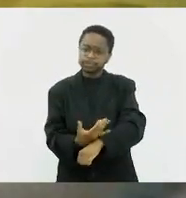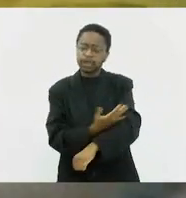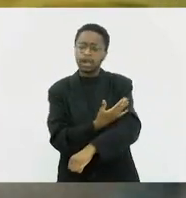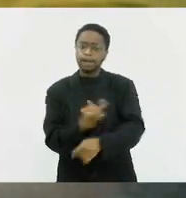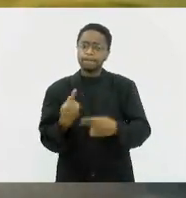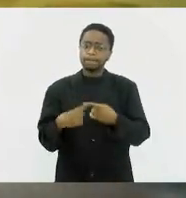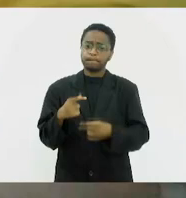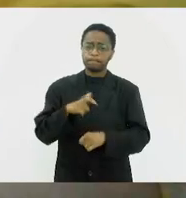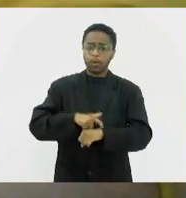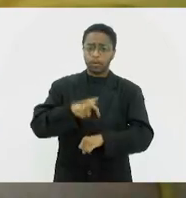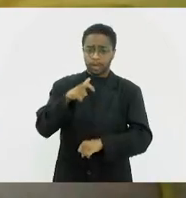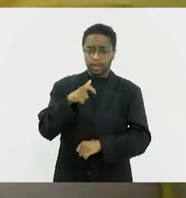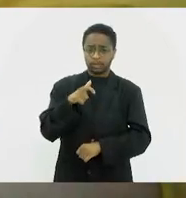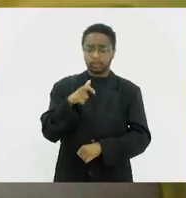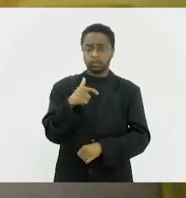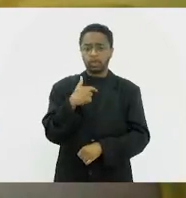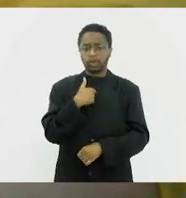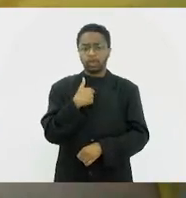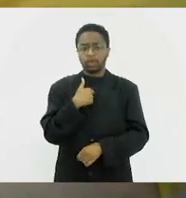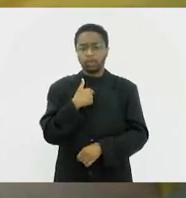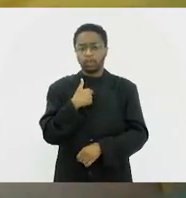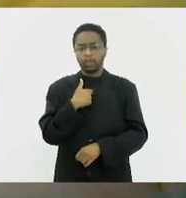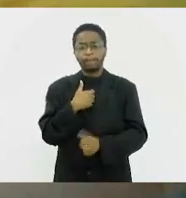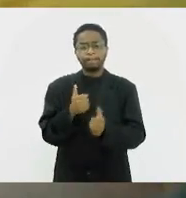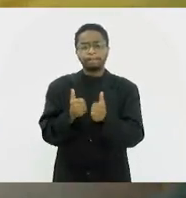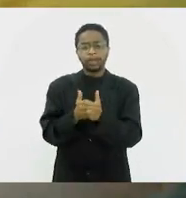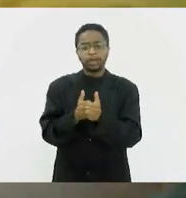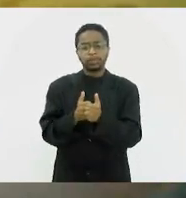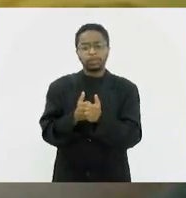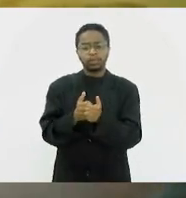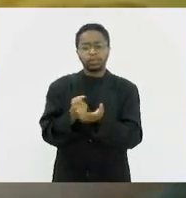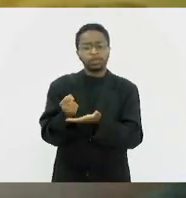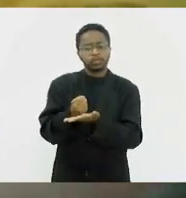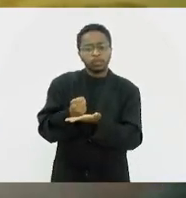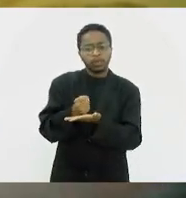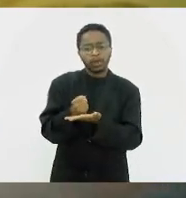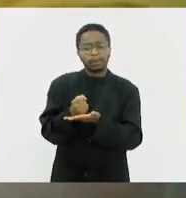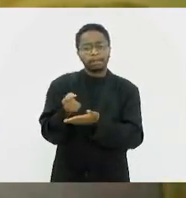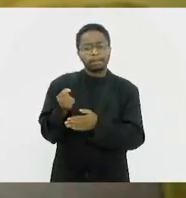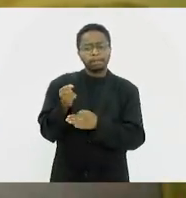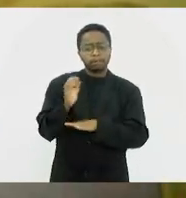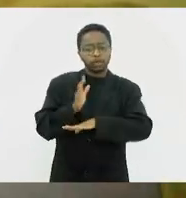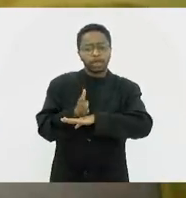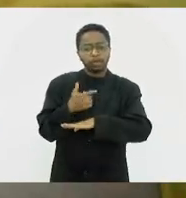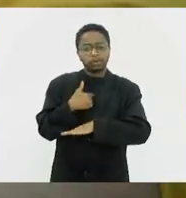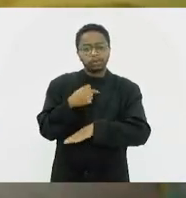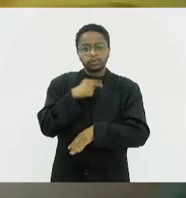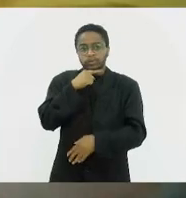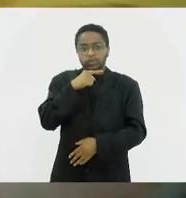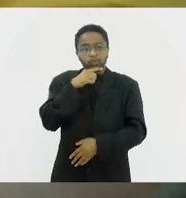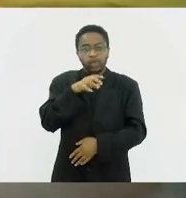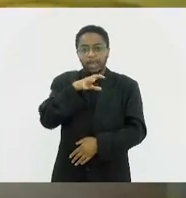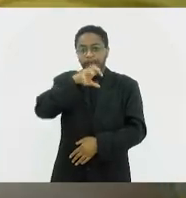cheguei por perto da drogaria moderna, começou a me faltar o fôlego.